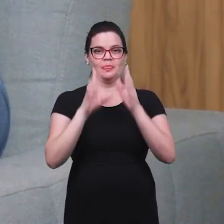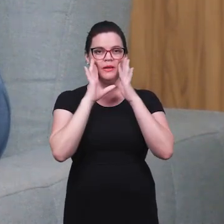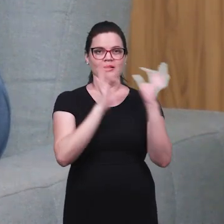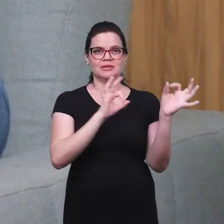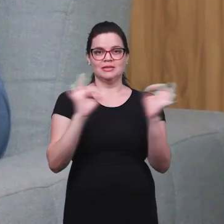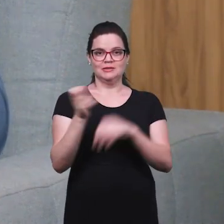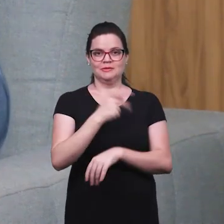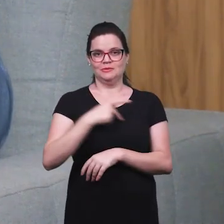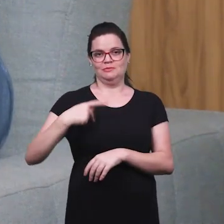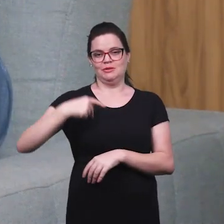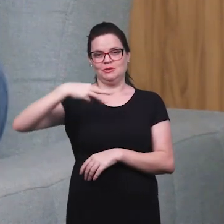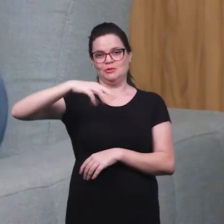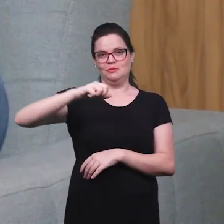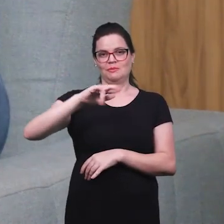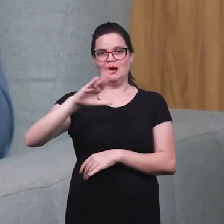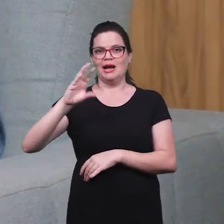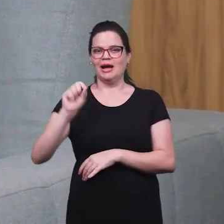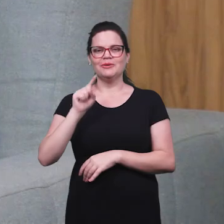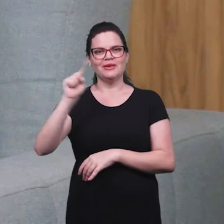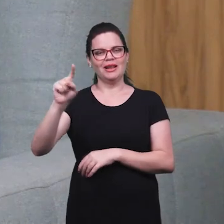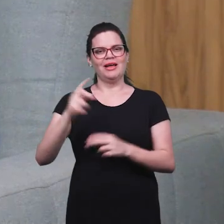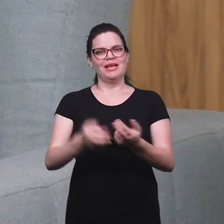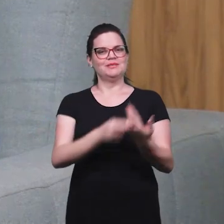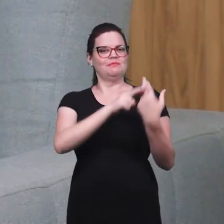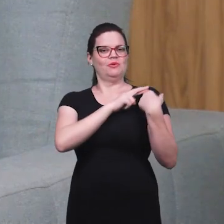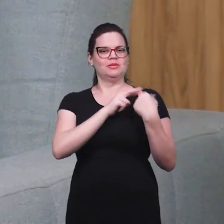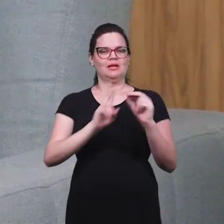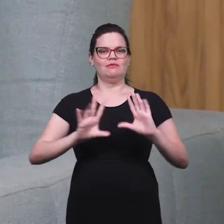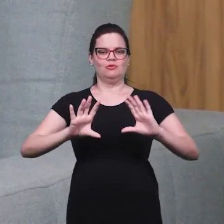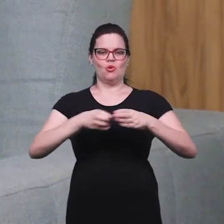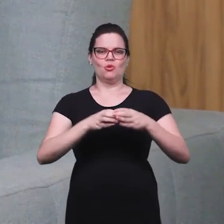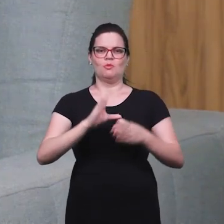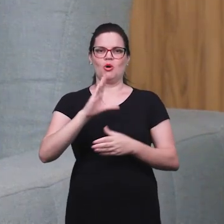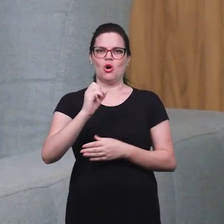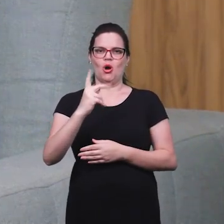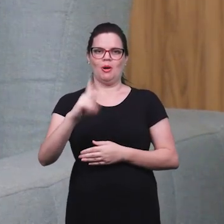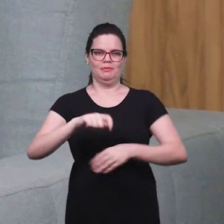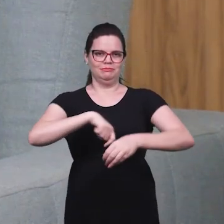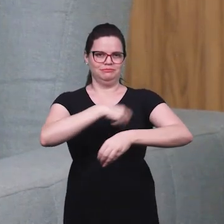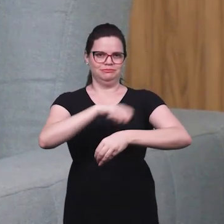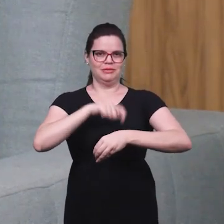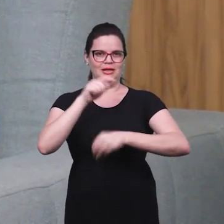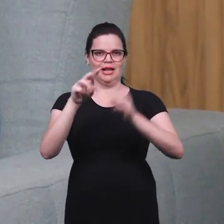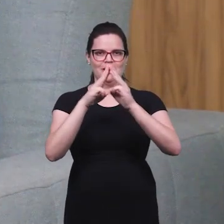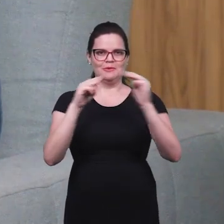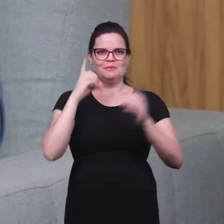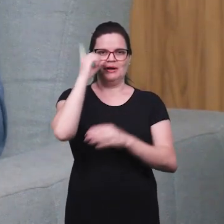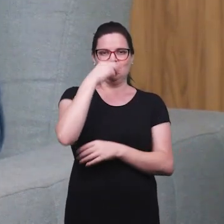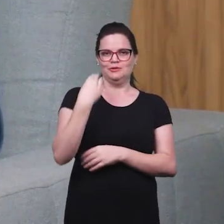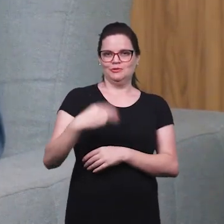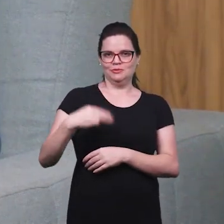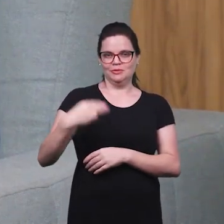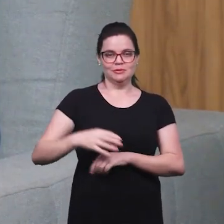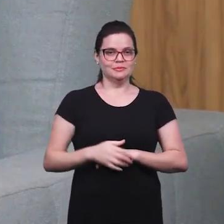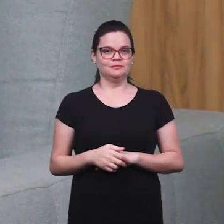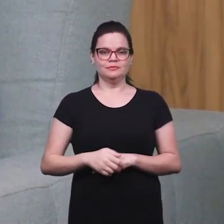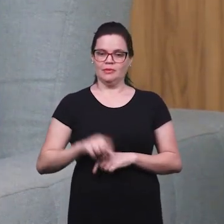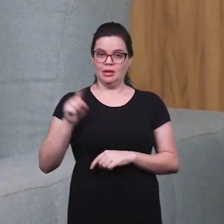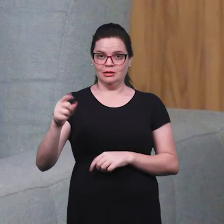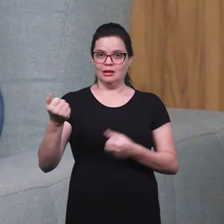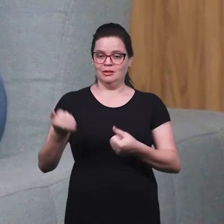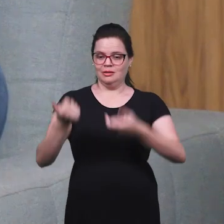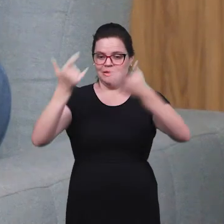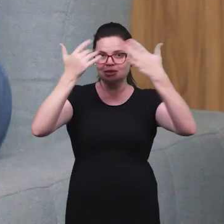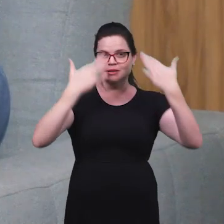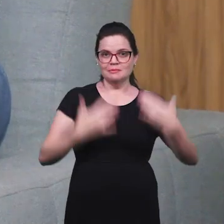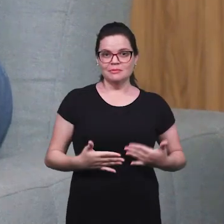Assistimos aqui o vídeo do pastor Mário, que está ali responsável da Copa no Manaim, em cada seminário, e ele